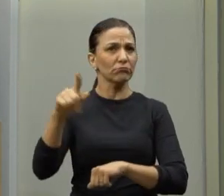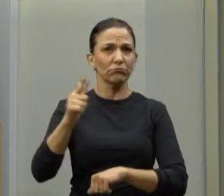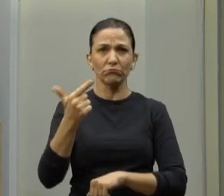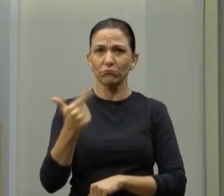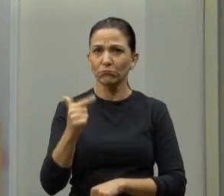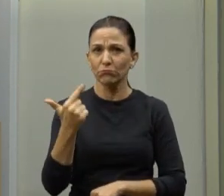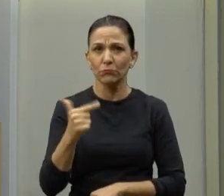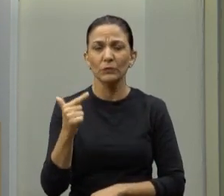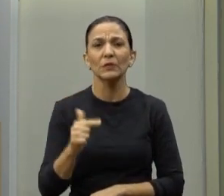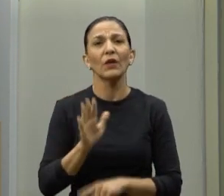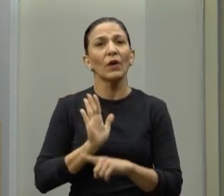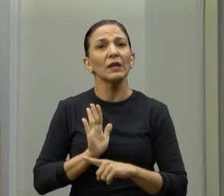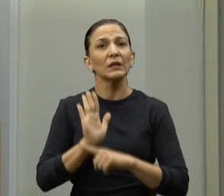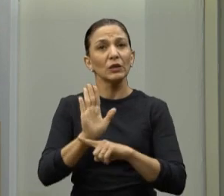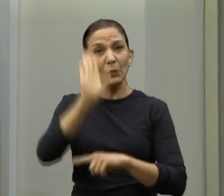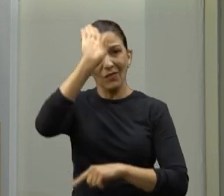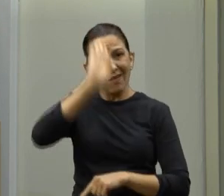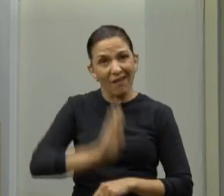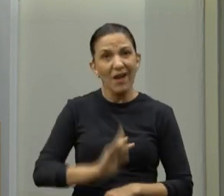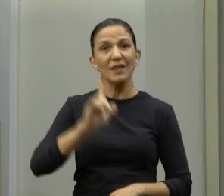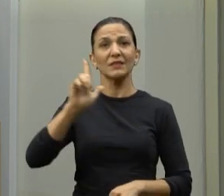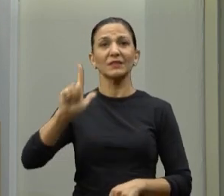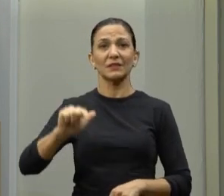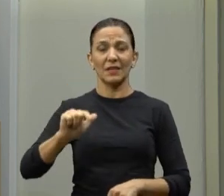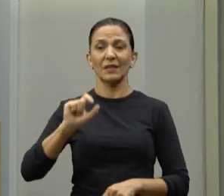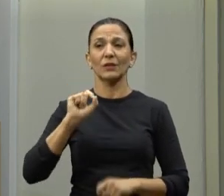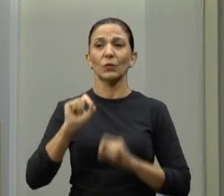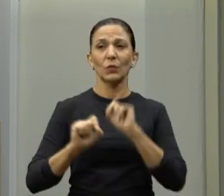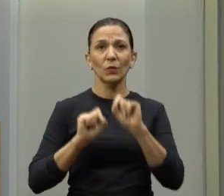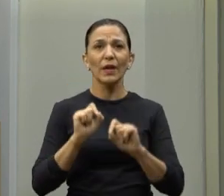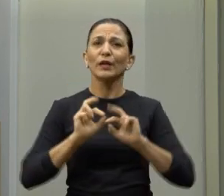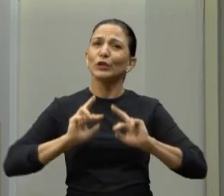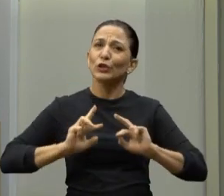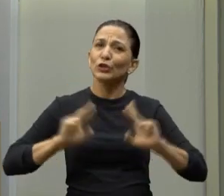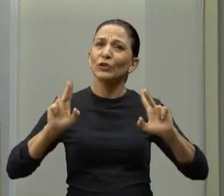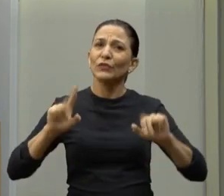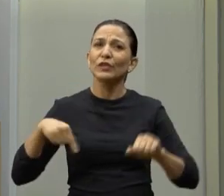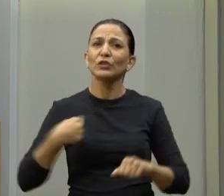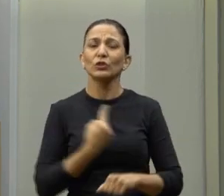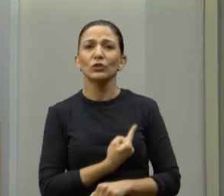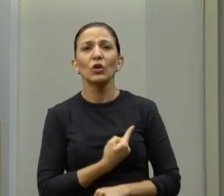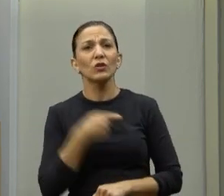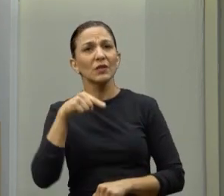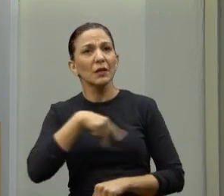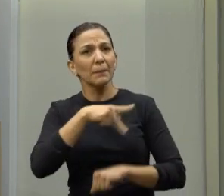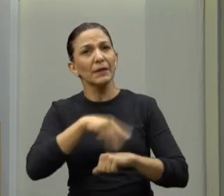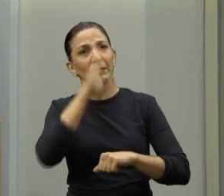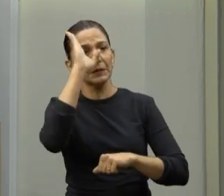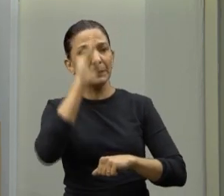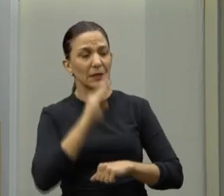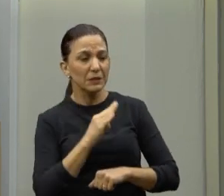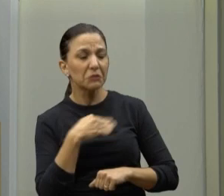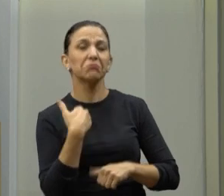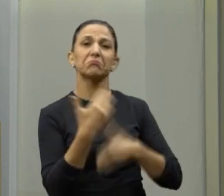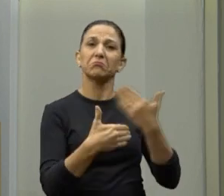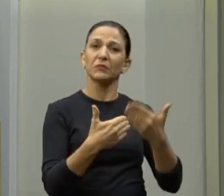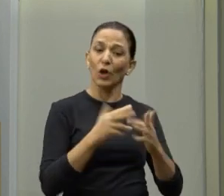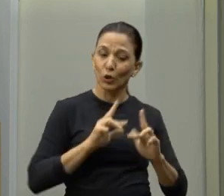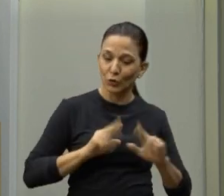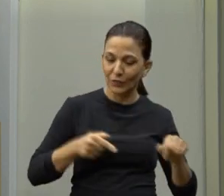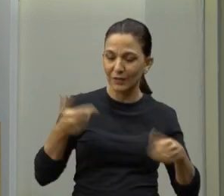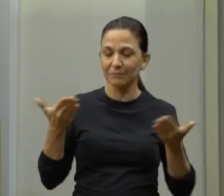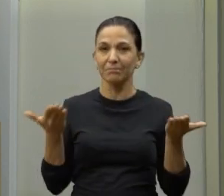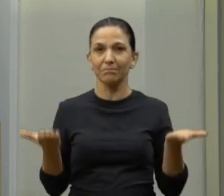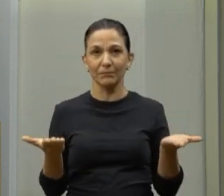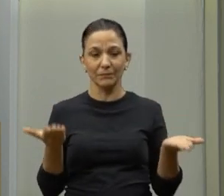à população trans ele é gratuito e ele é algo um pouco diferente do que nós abordamos no Brasil mas algo que fez também